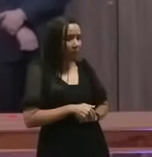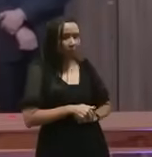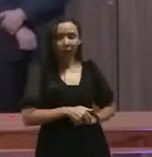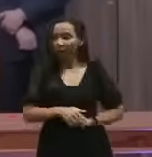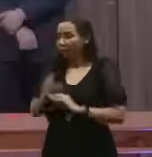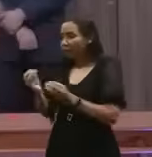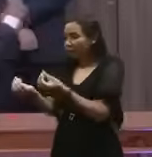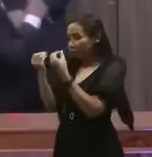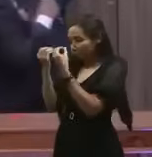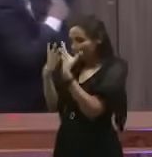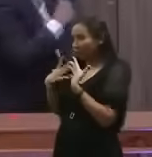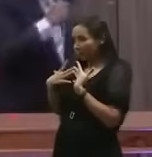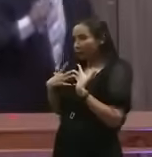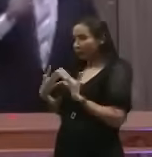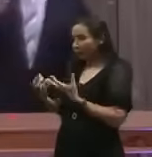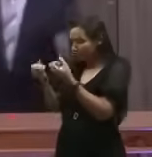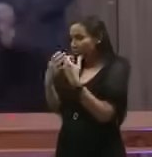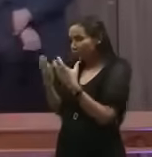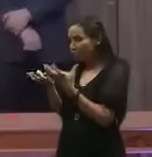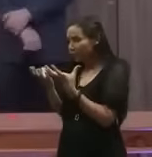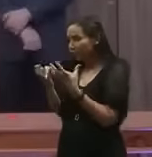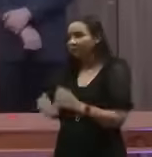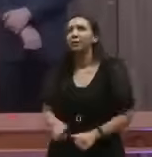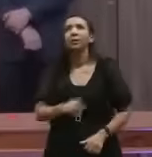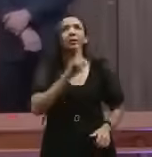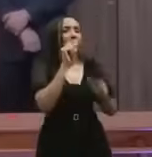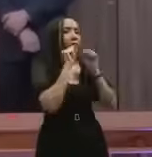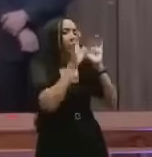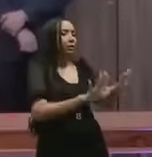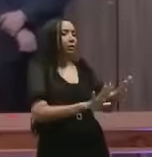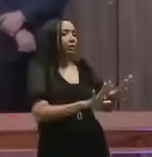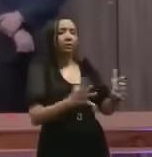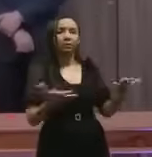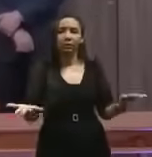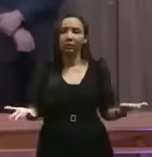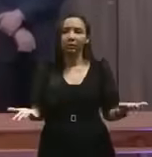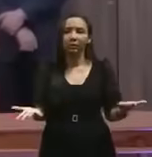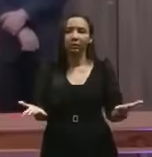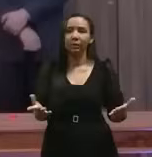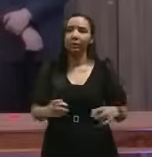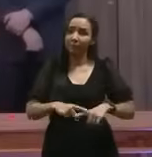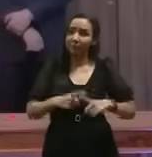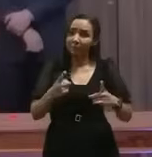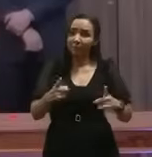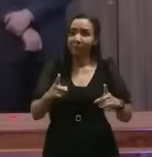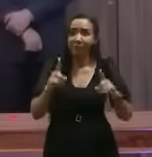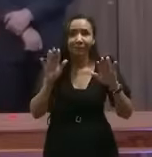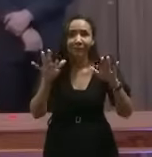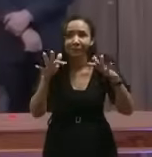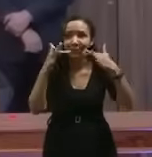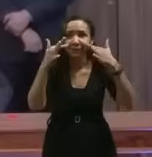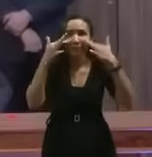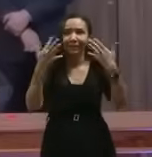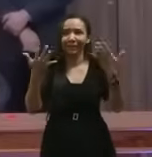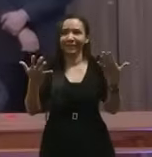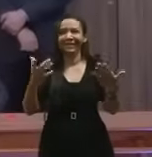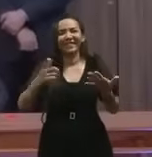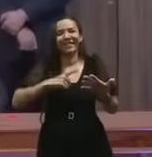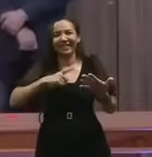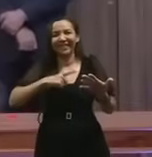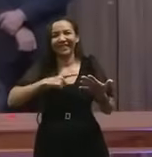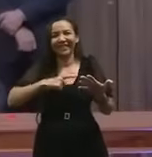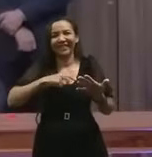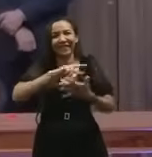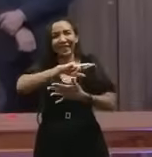saiu pronto meu irmão preste bem atenção rapaz tem coisa demais no nosso meio aí